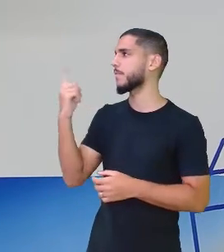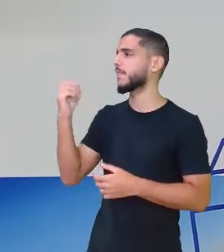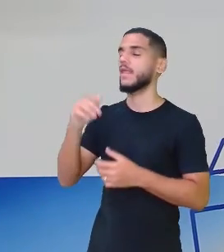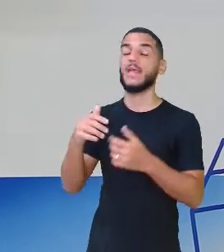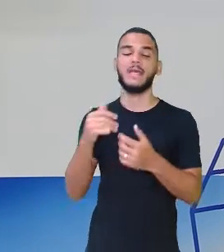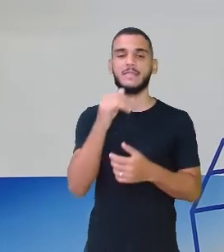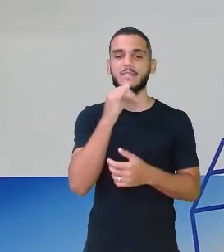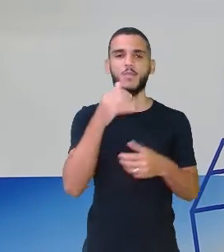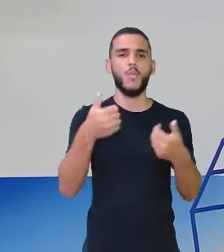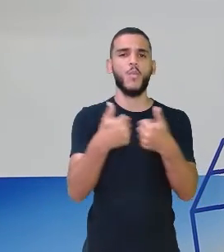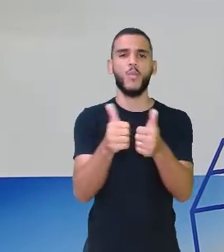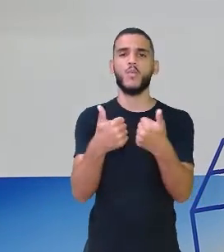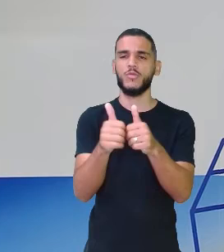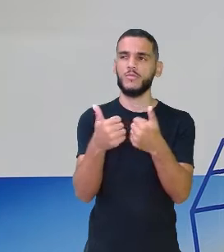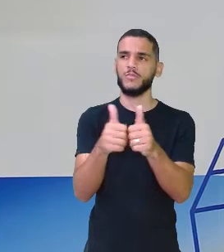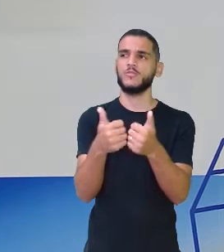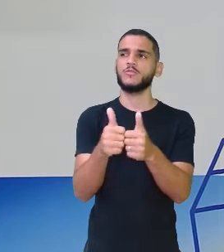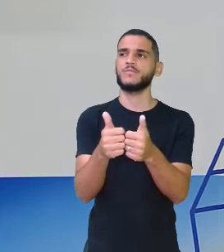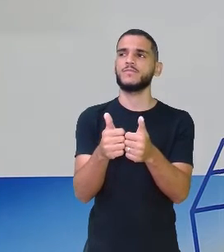Ônibus,